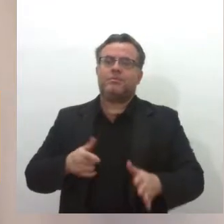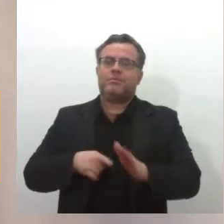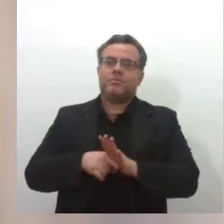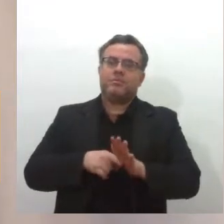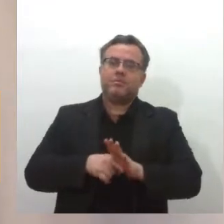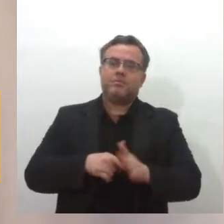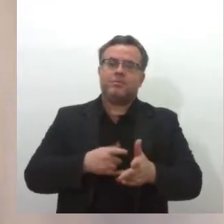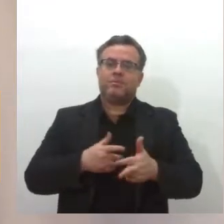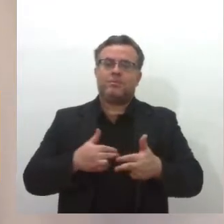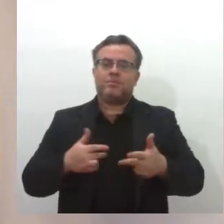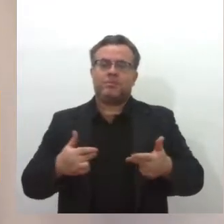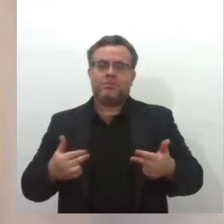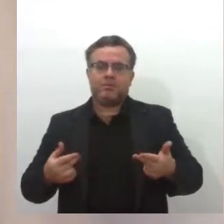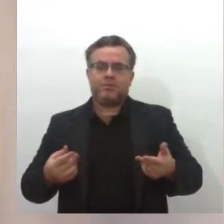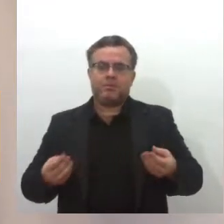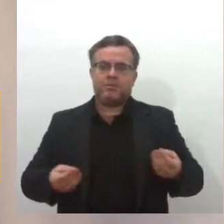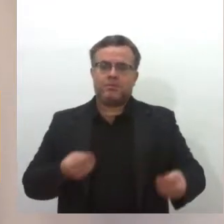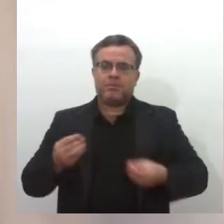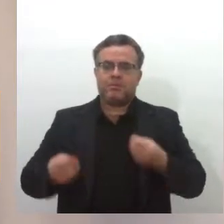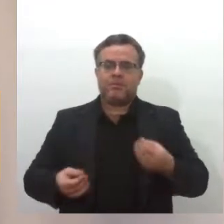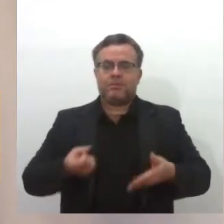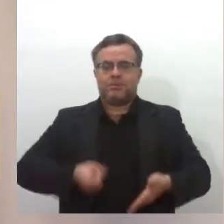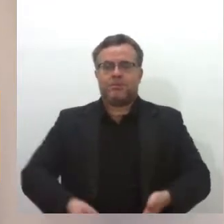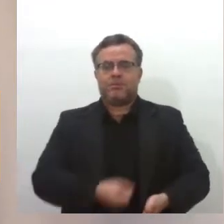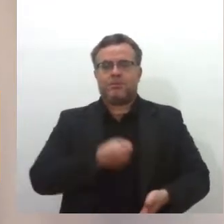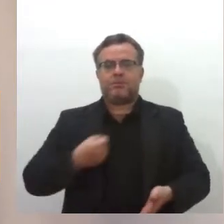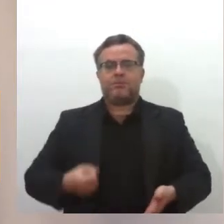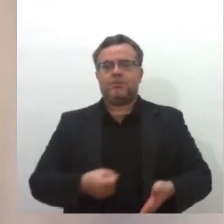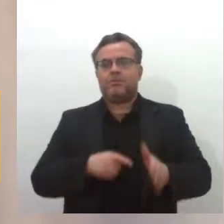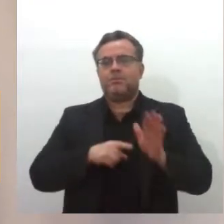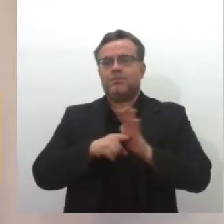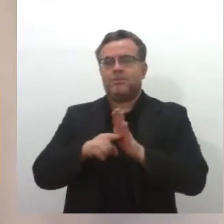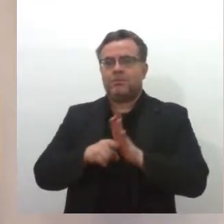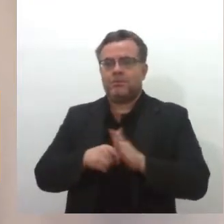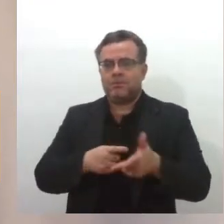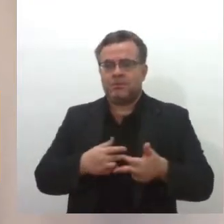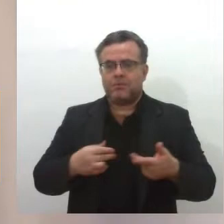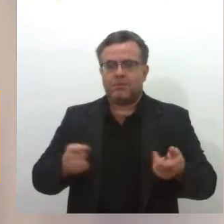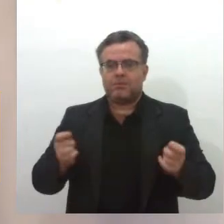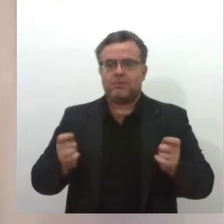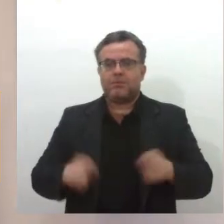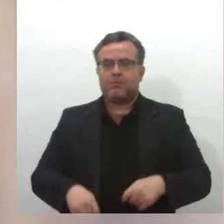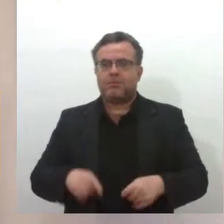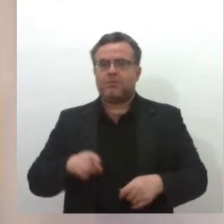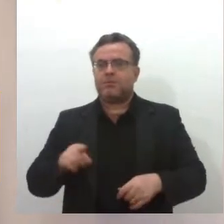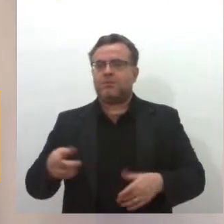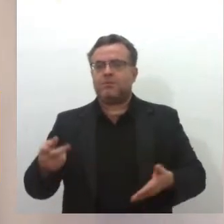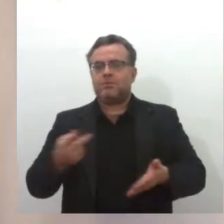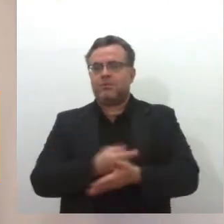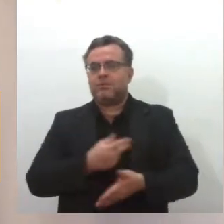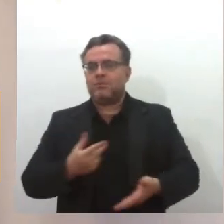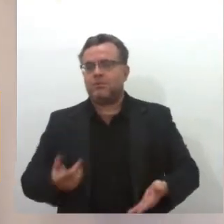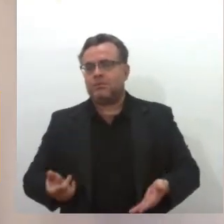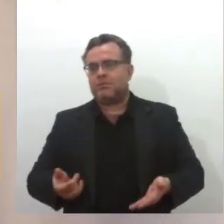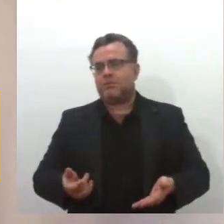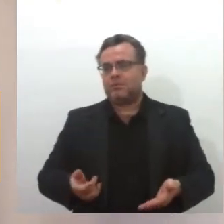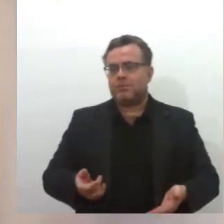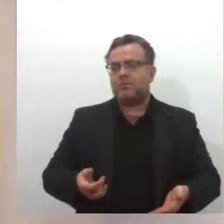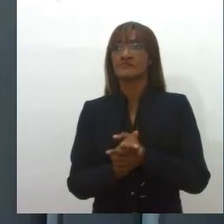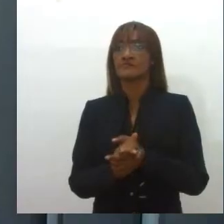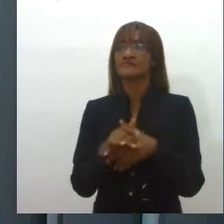testes glicêmicos, os ultrassons, os exames contrastados, e com isso eles correm risco de ter quedas de